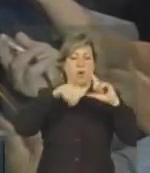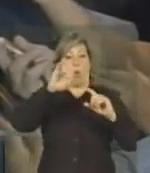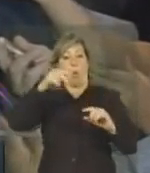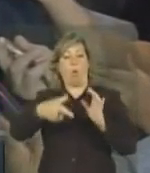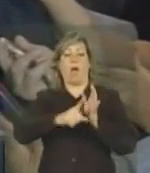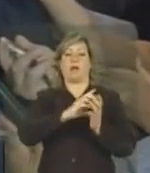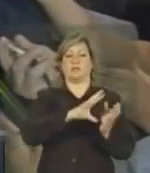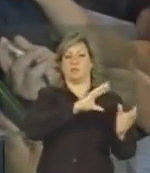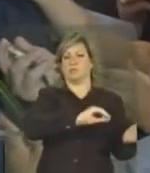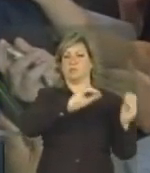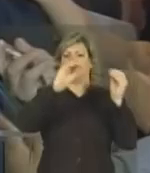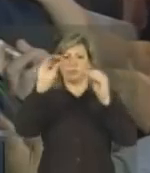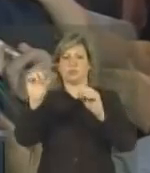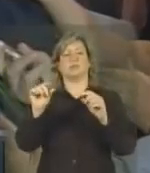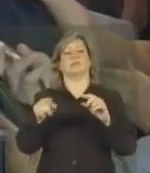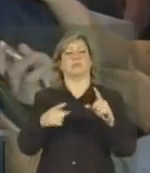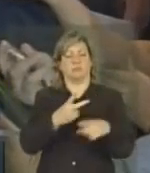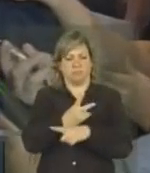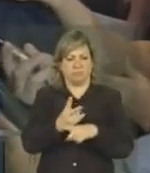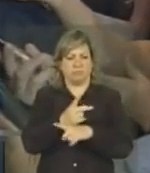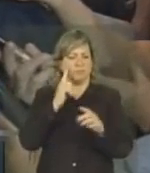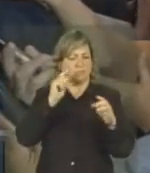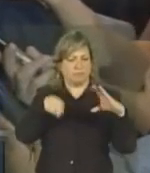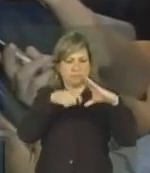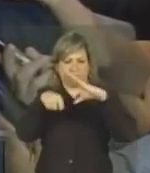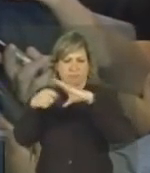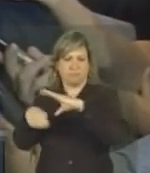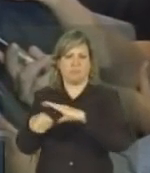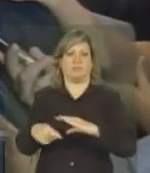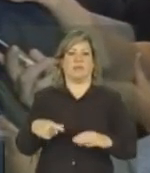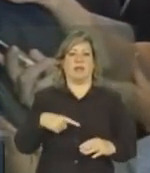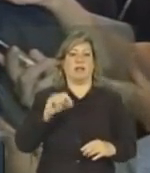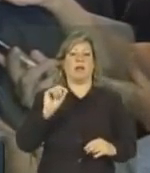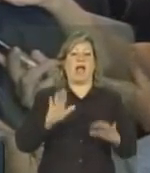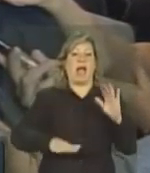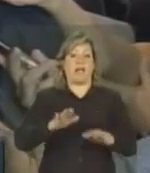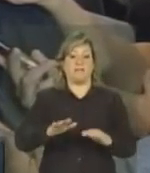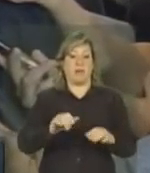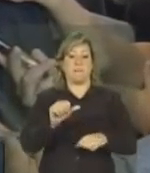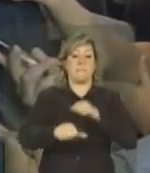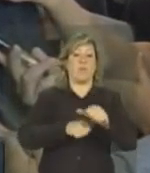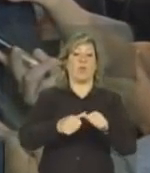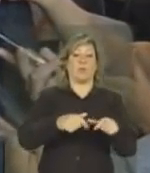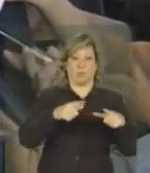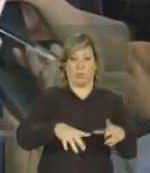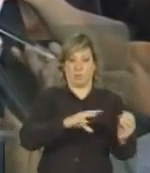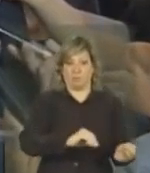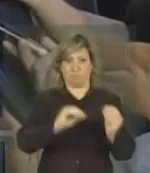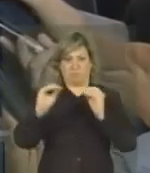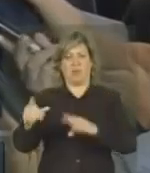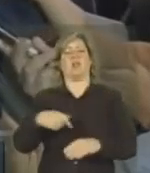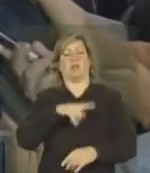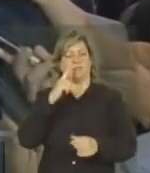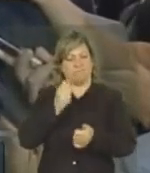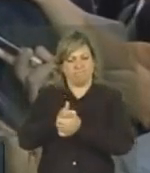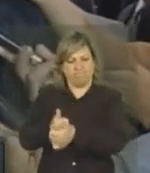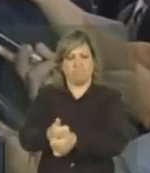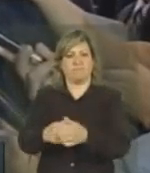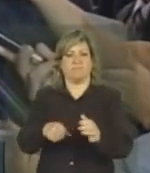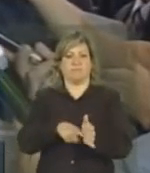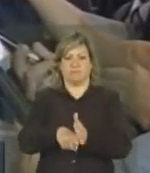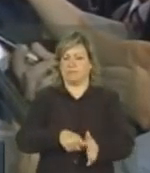serão deslocadas e a unidade móvel acompanhará uma eventual migração da área. Ou seja, isso, portanto, é um